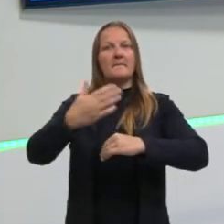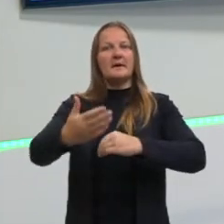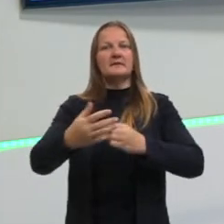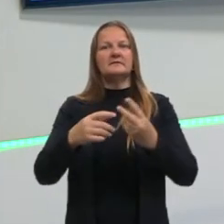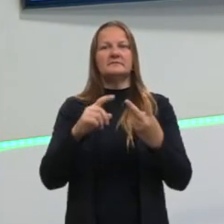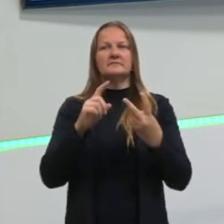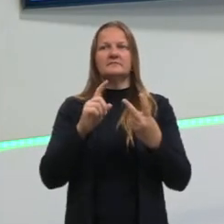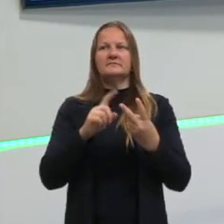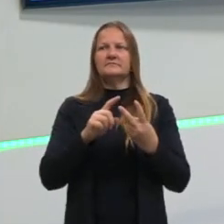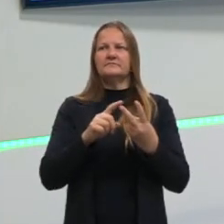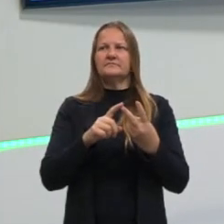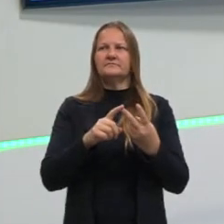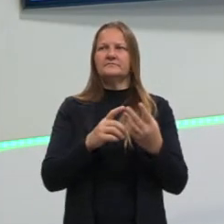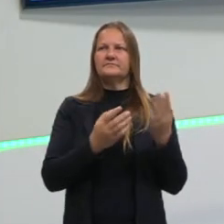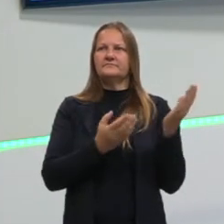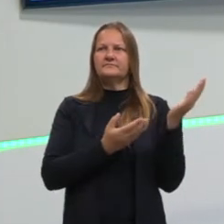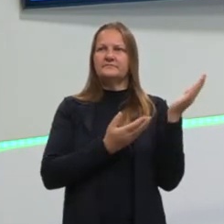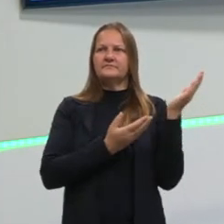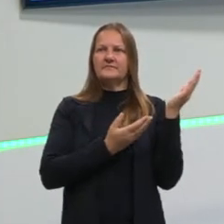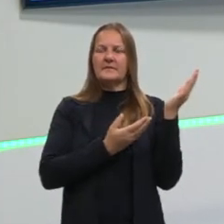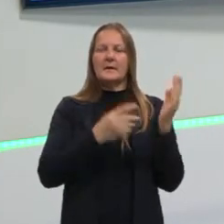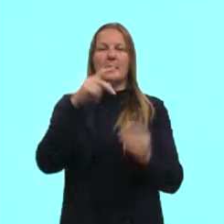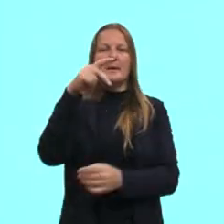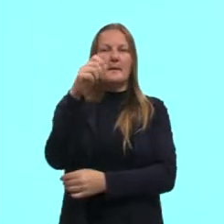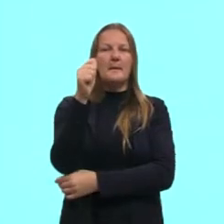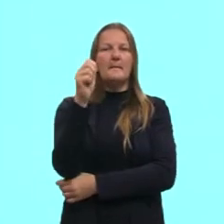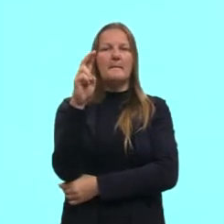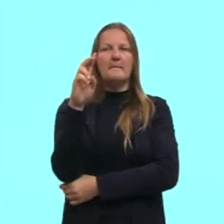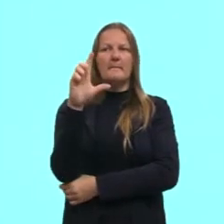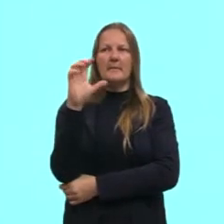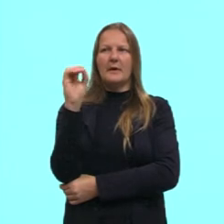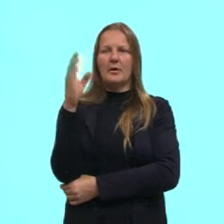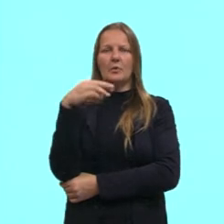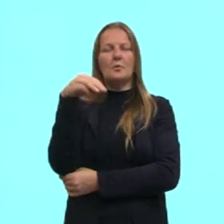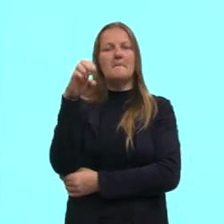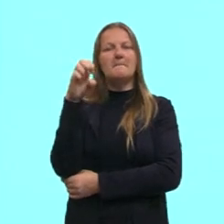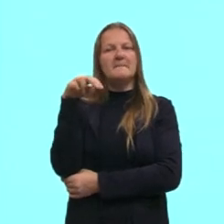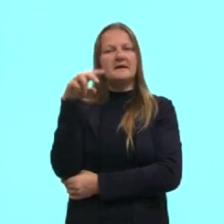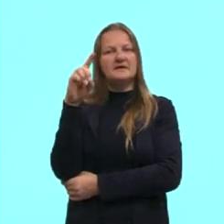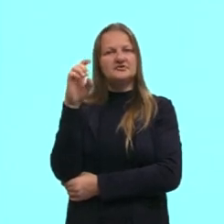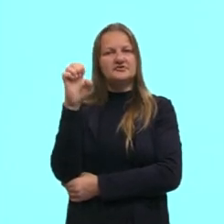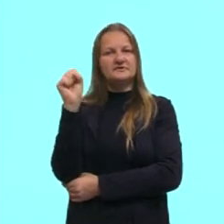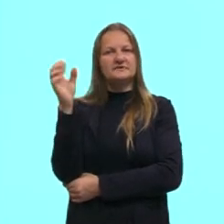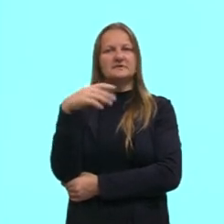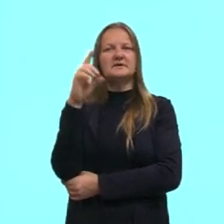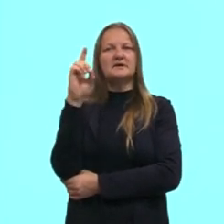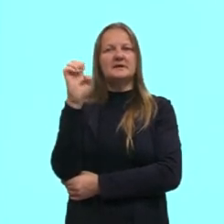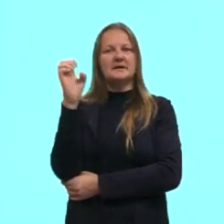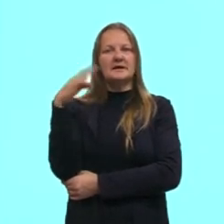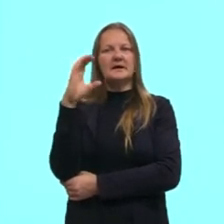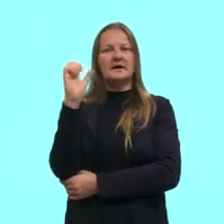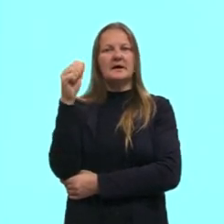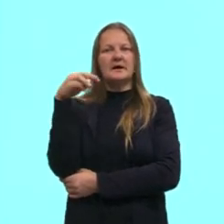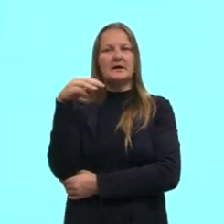a gente vai para Paulo Mendes de Campos, tá? Lá no cantinho. E aqui nesse